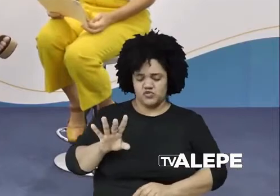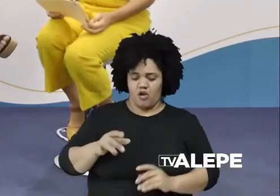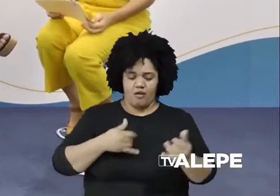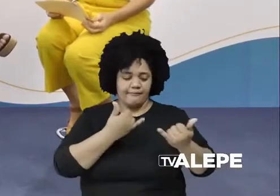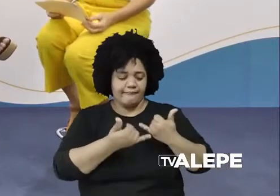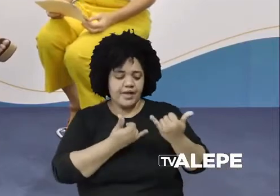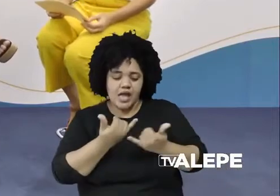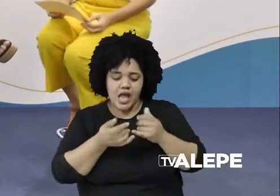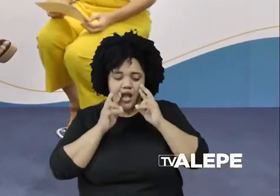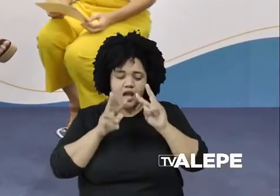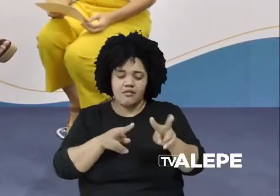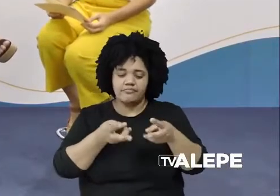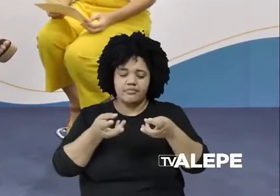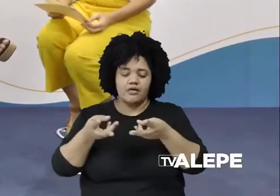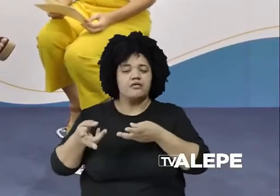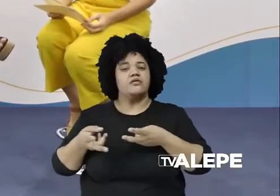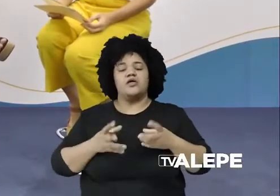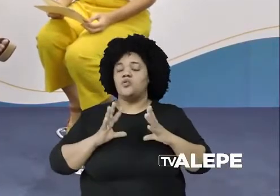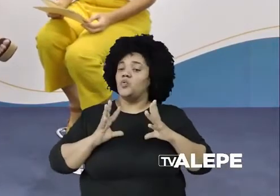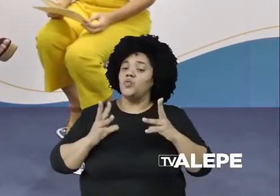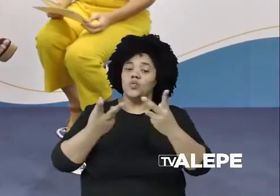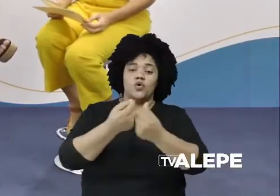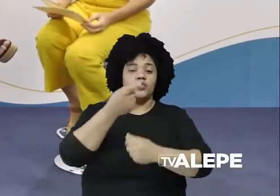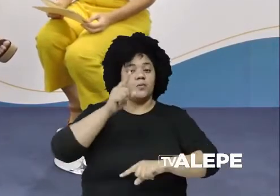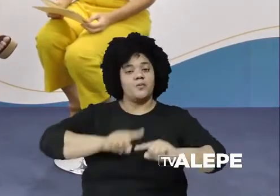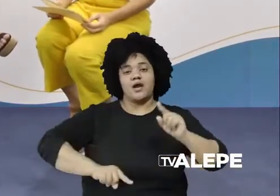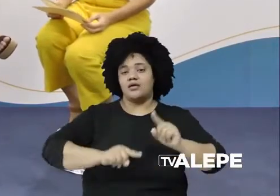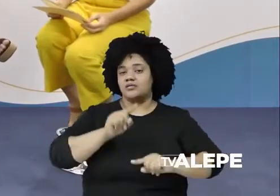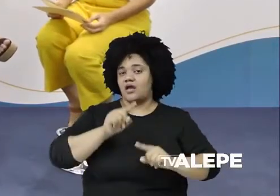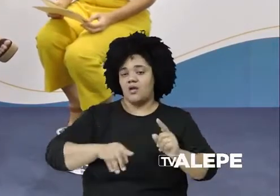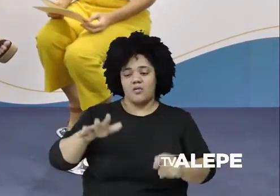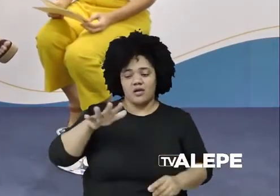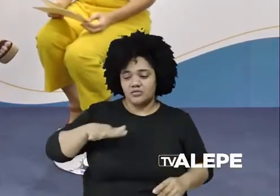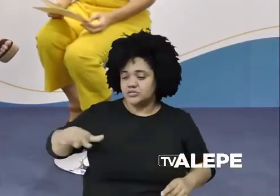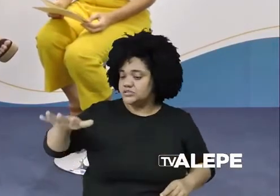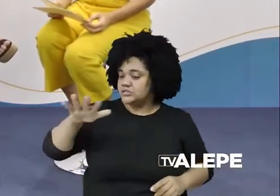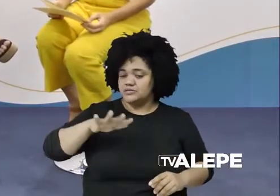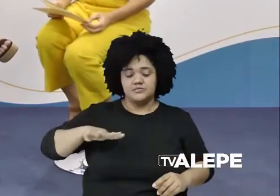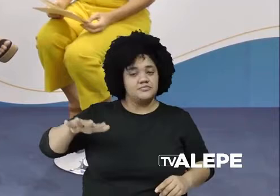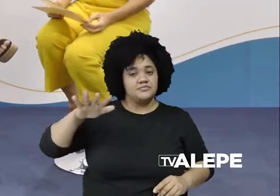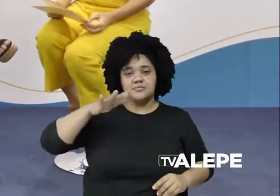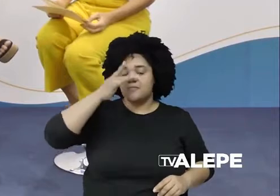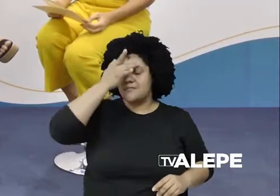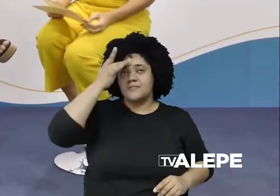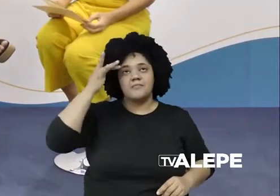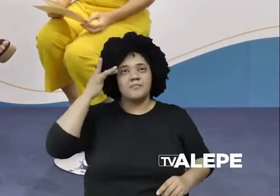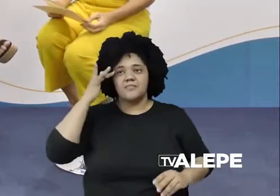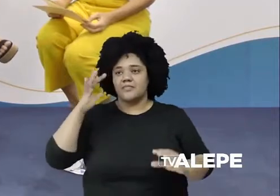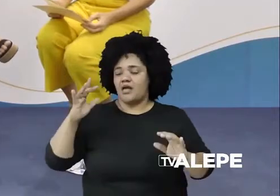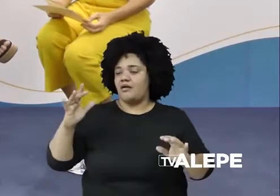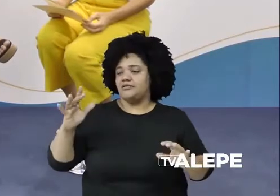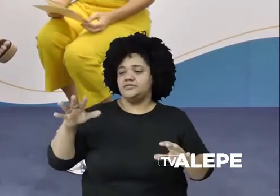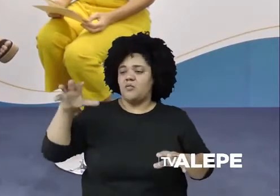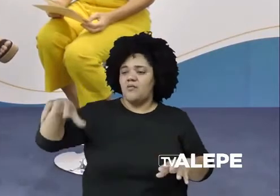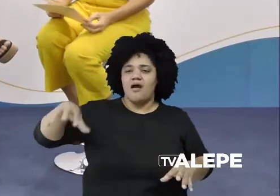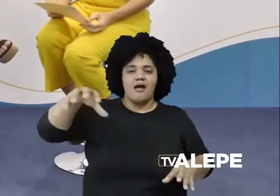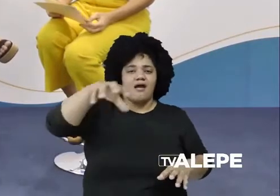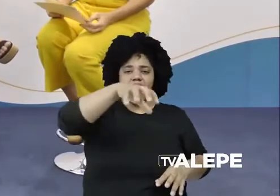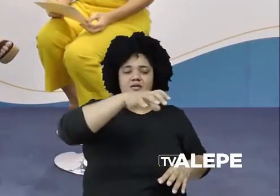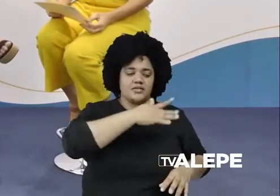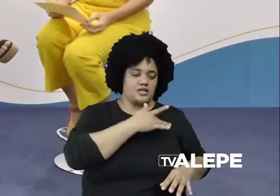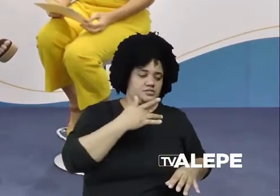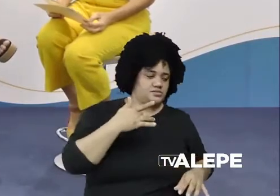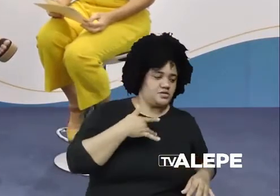lúdica, certo? Porque todo o material ele tem que ser voltado para as pessoas de todas as áreas, independente de ser